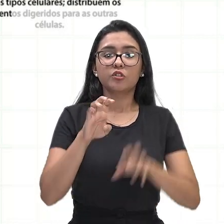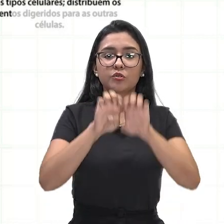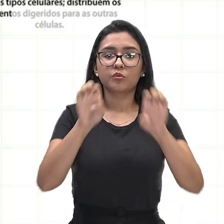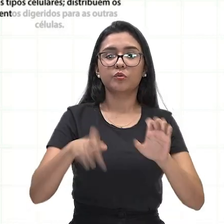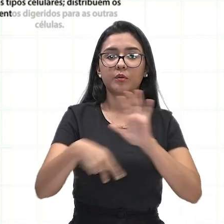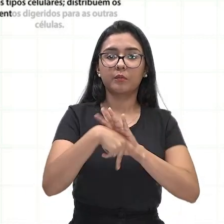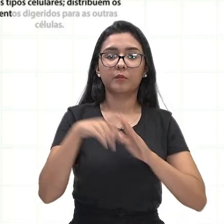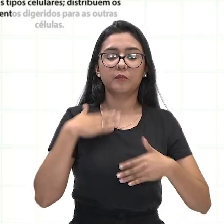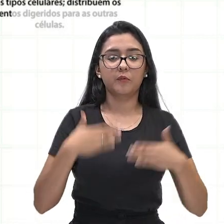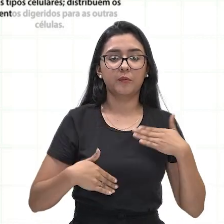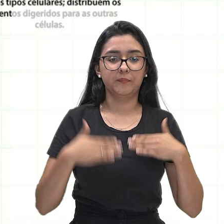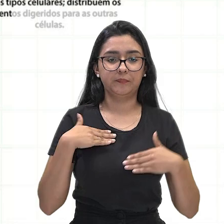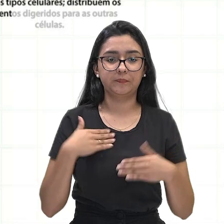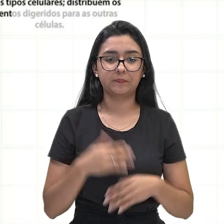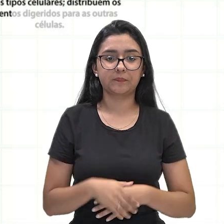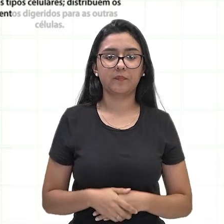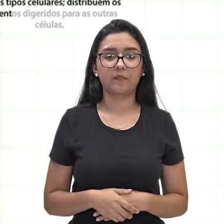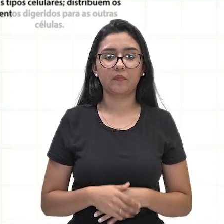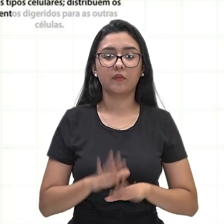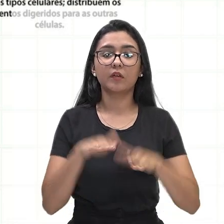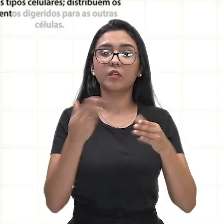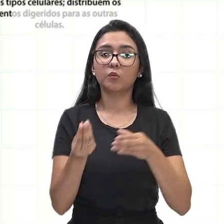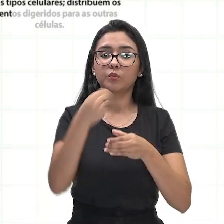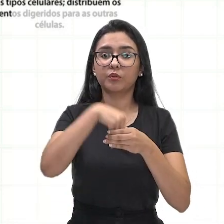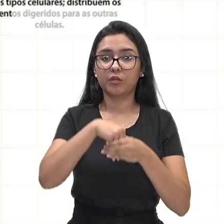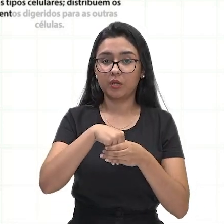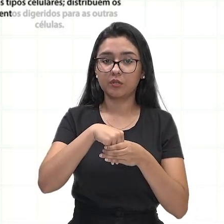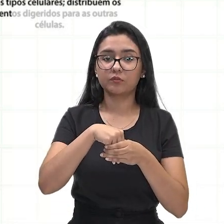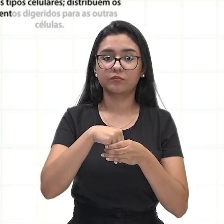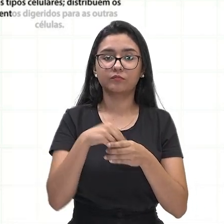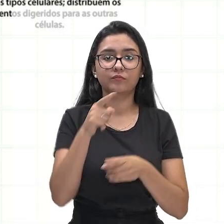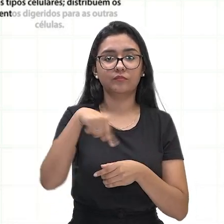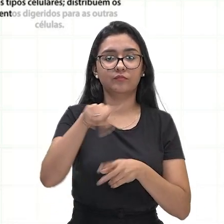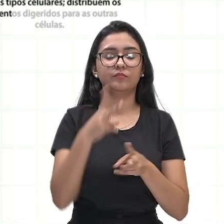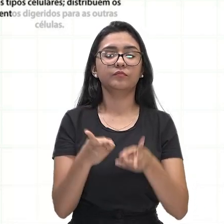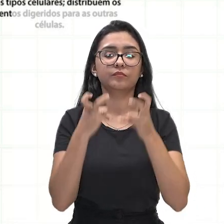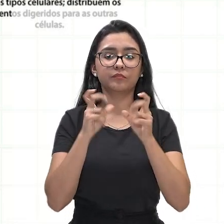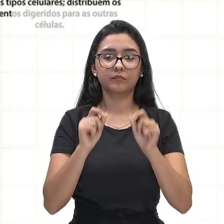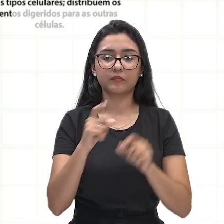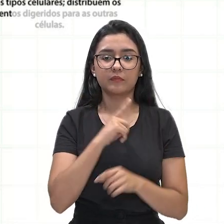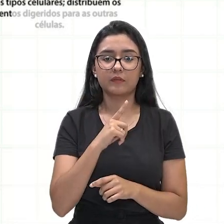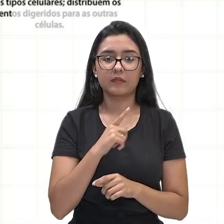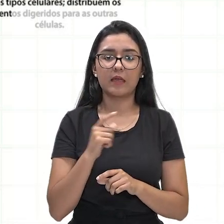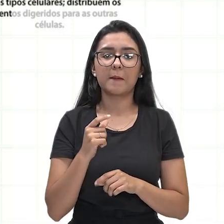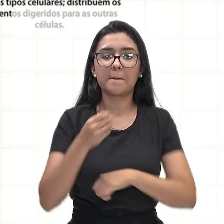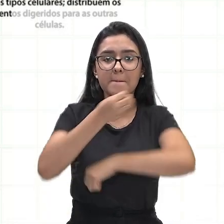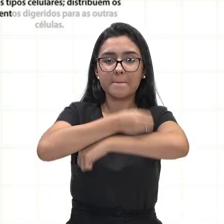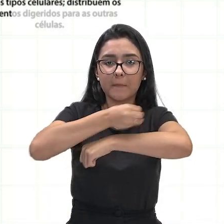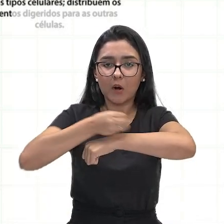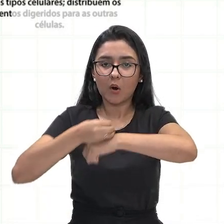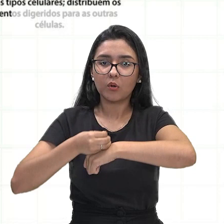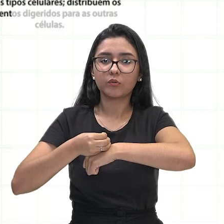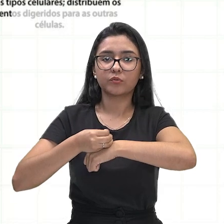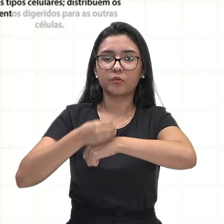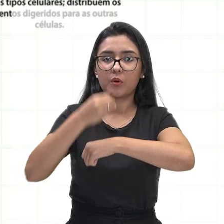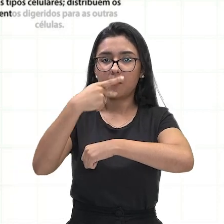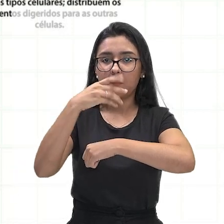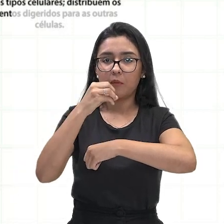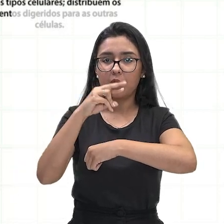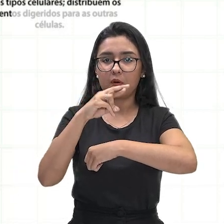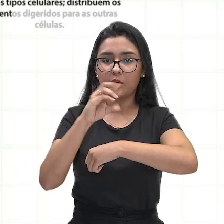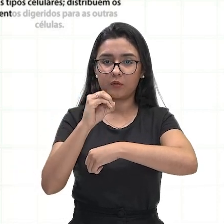do corpo deles. Ok? Bom, dentro do corpo deles, como a gente viu, né, é formado por poros. E